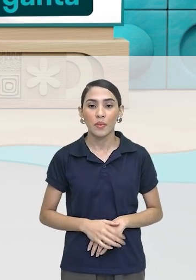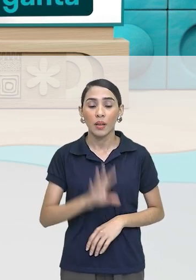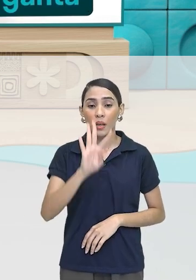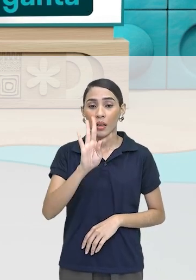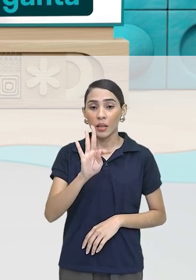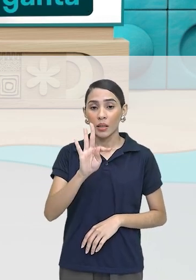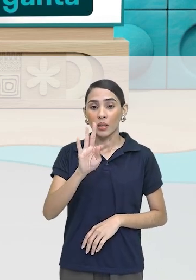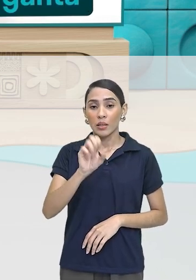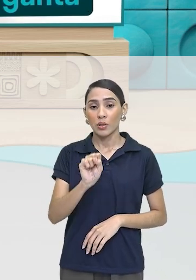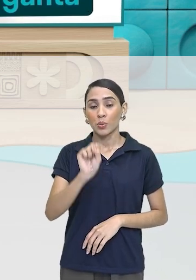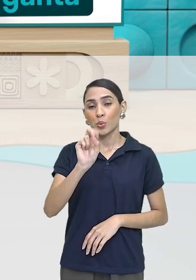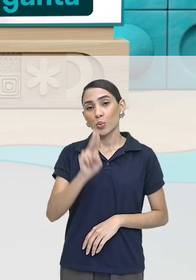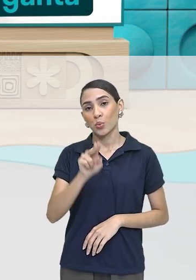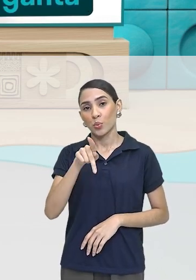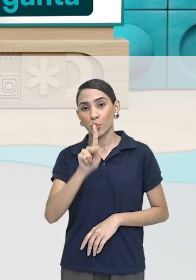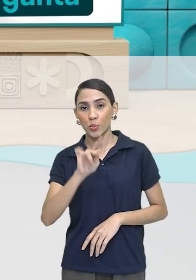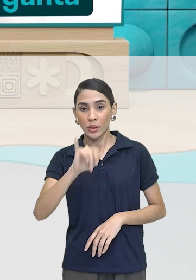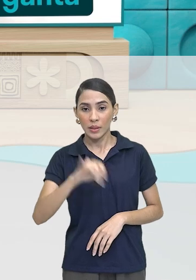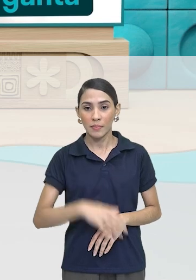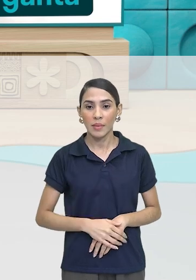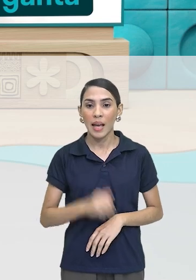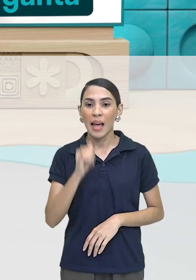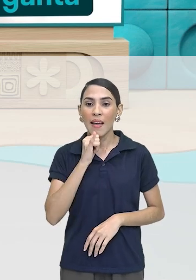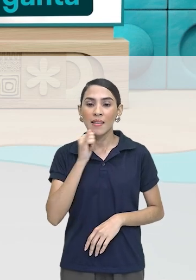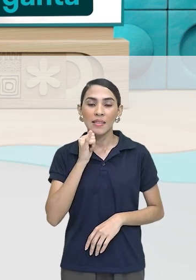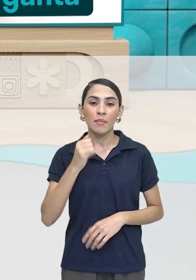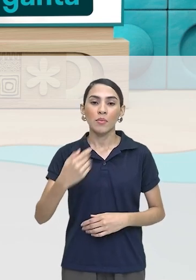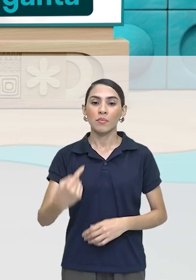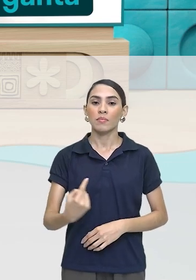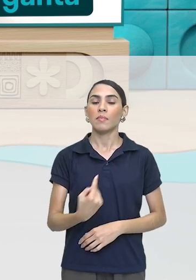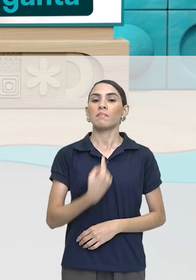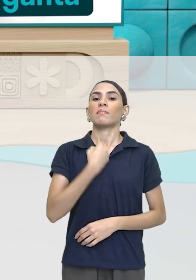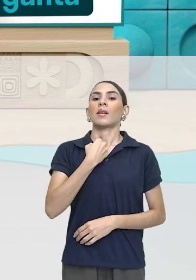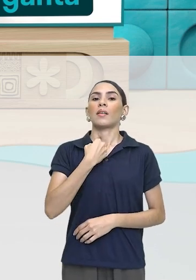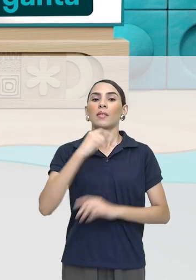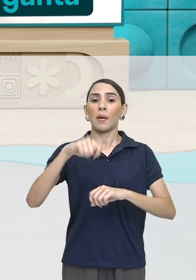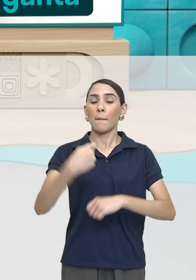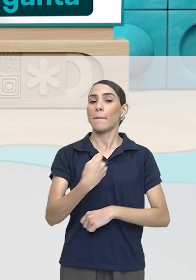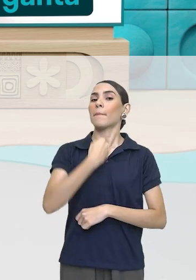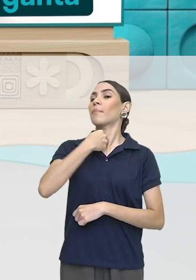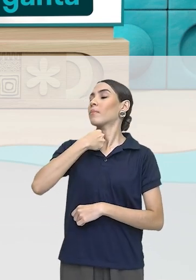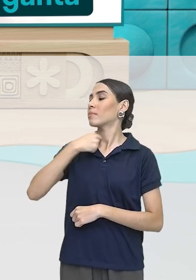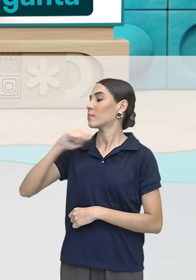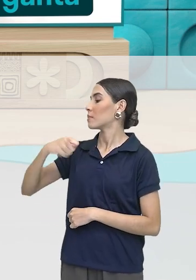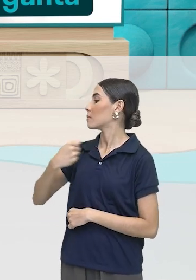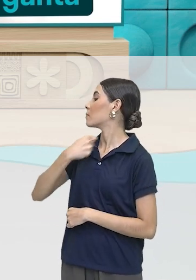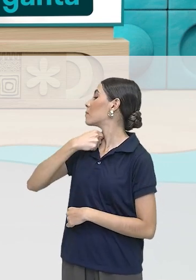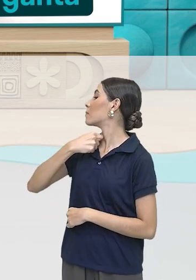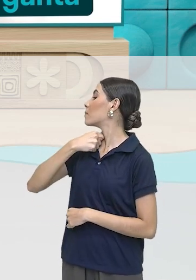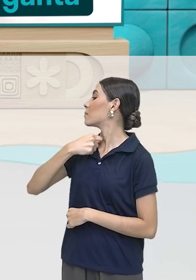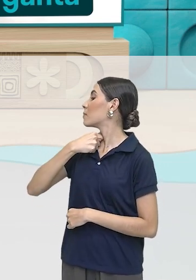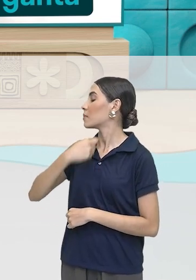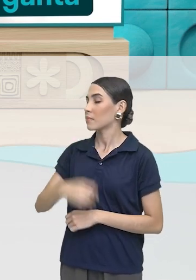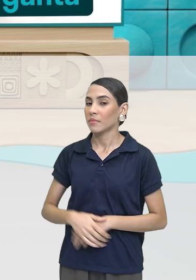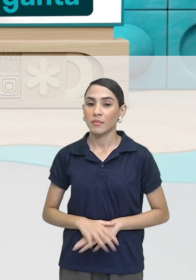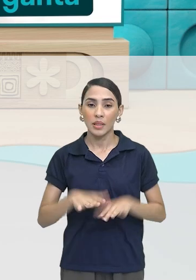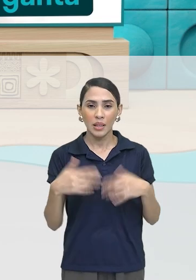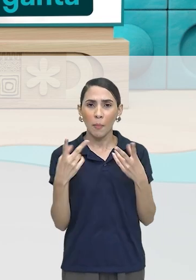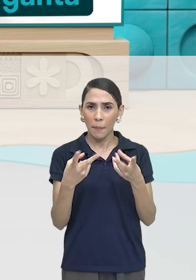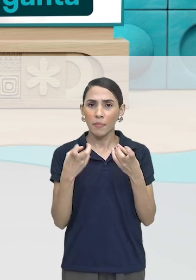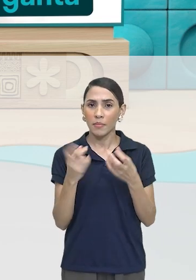é o chisuke, que é a estocada na garganta. Observem aí como esse golpe